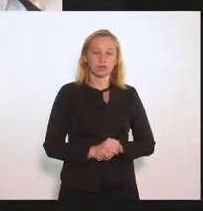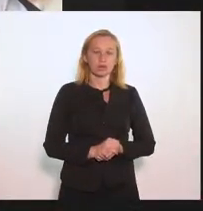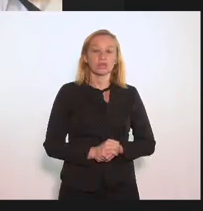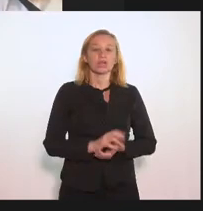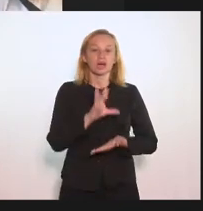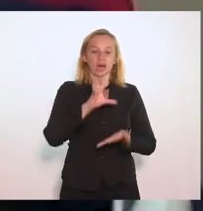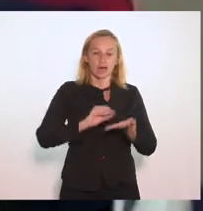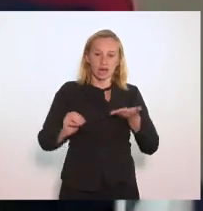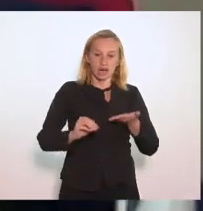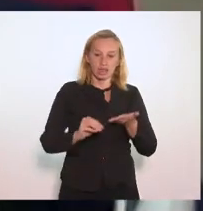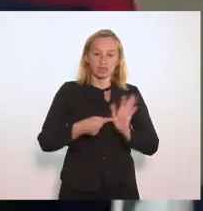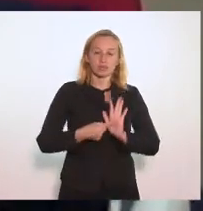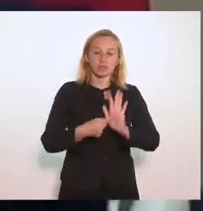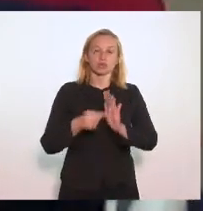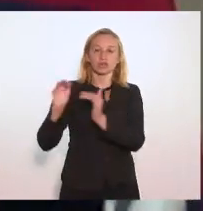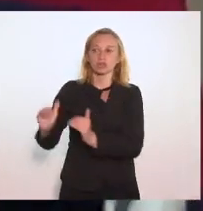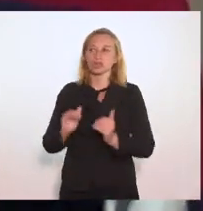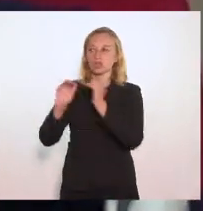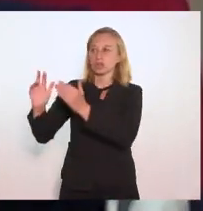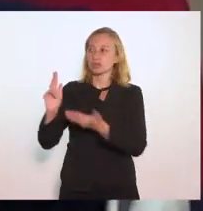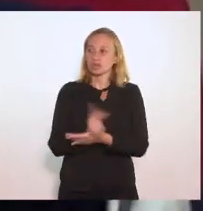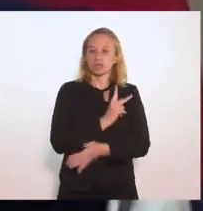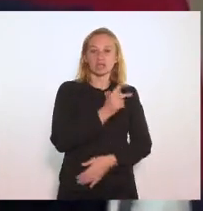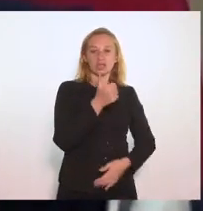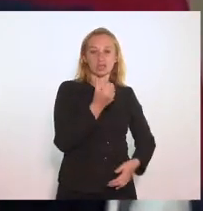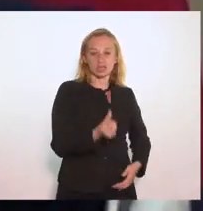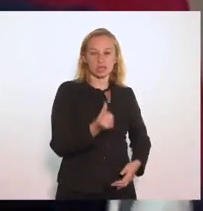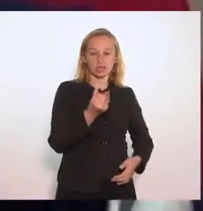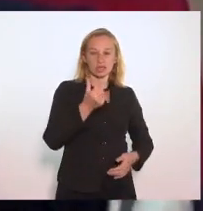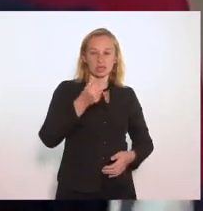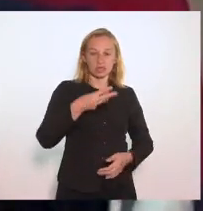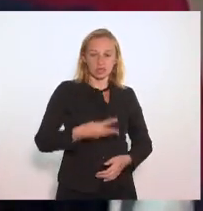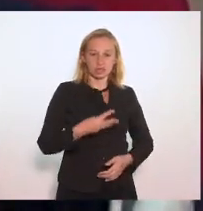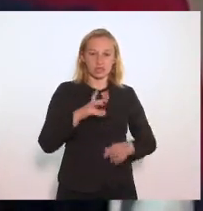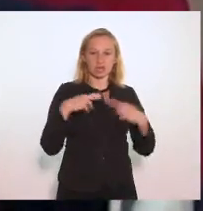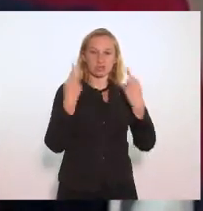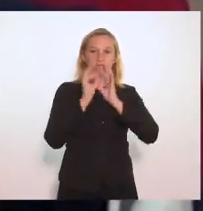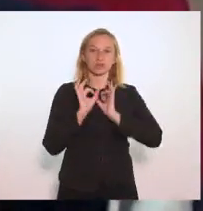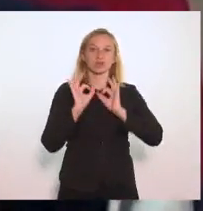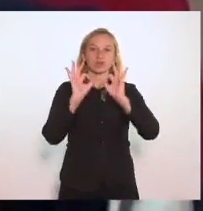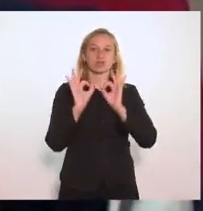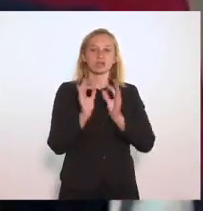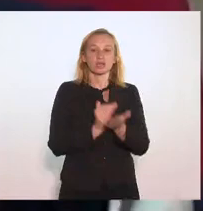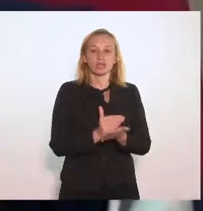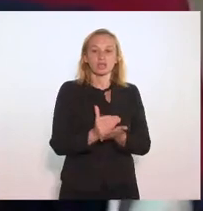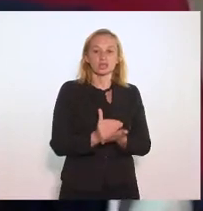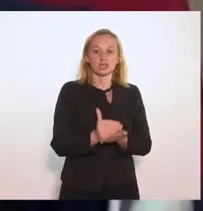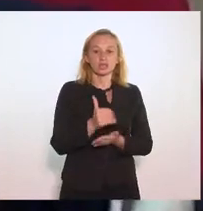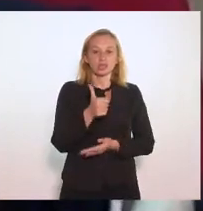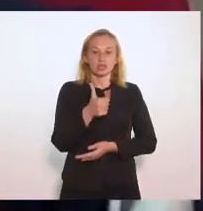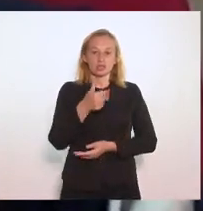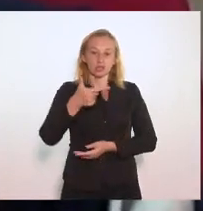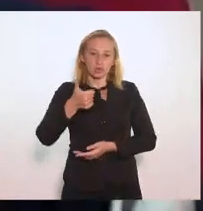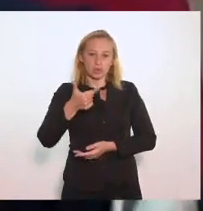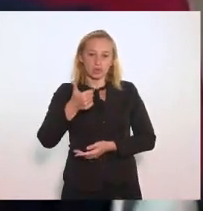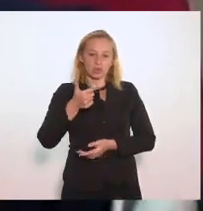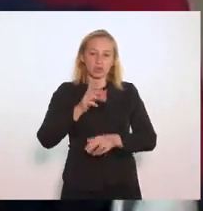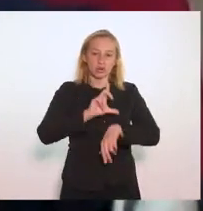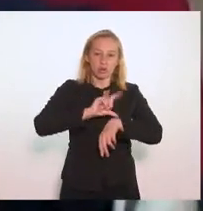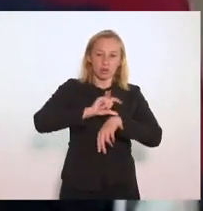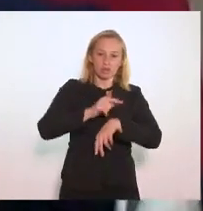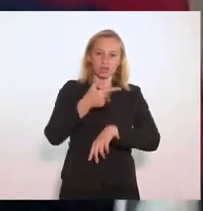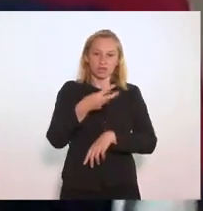A ata reflete com exatidão o ocorrido na 63ª sessão extraordinária que iniciada às 12 horas e